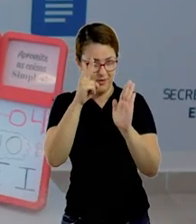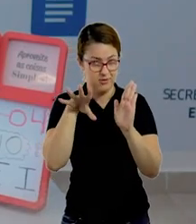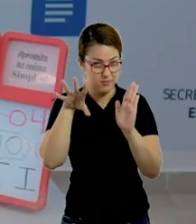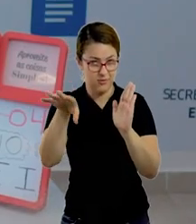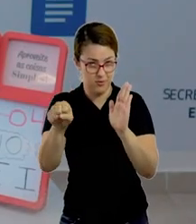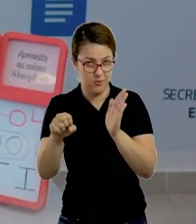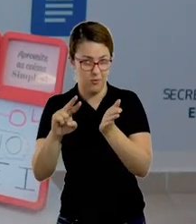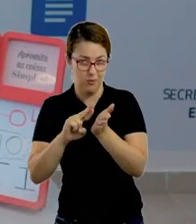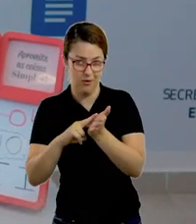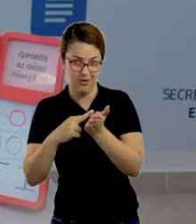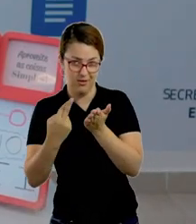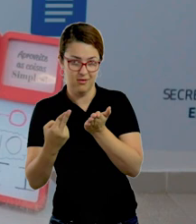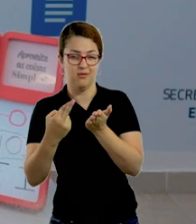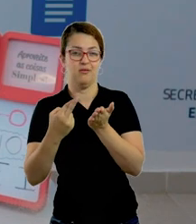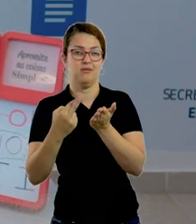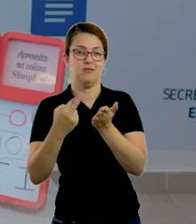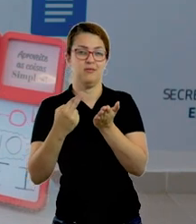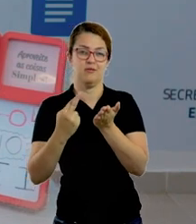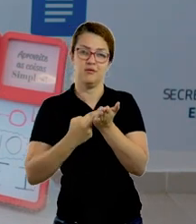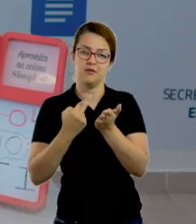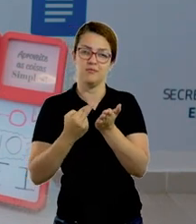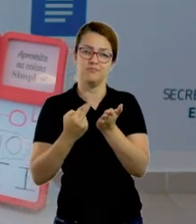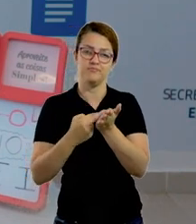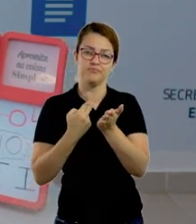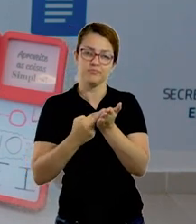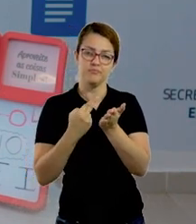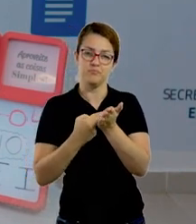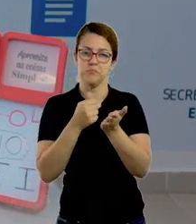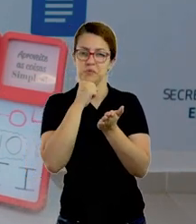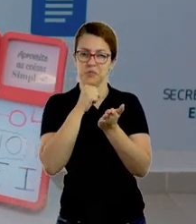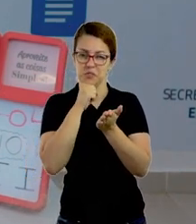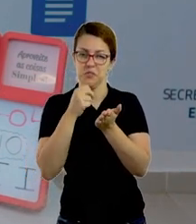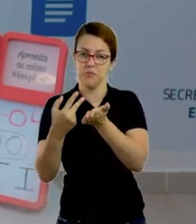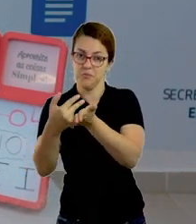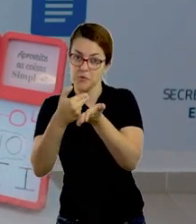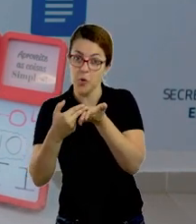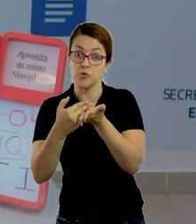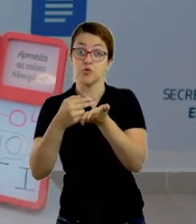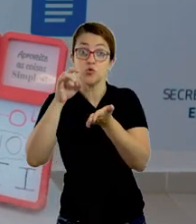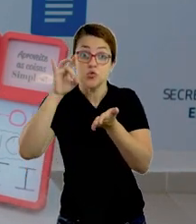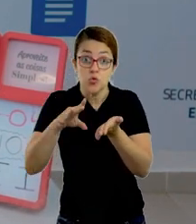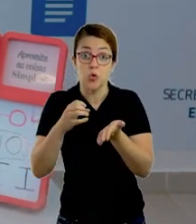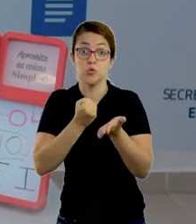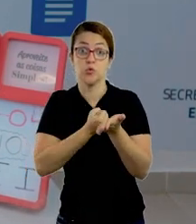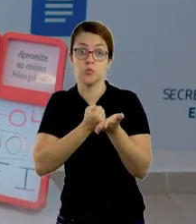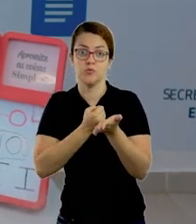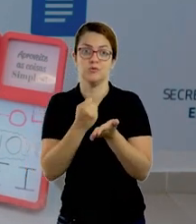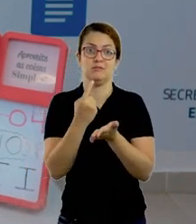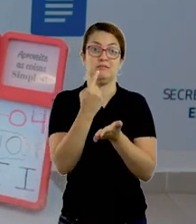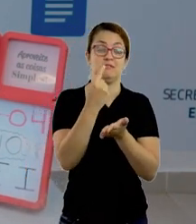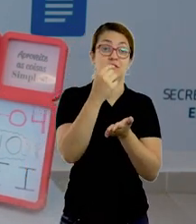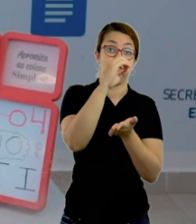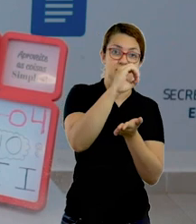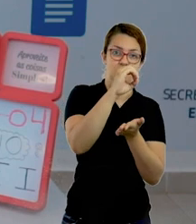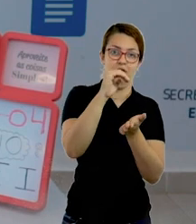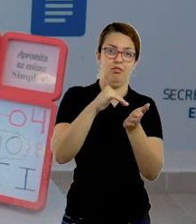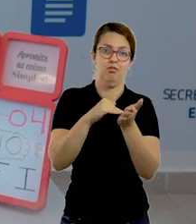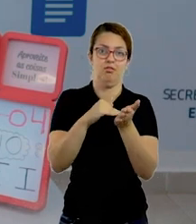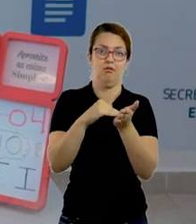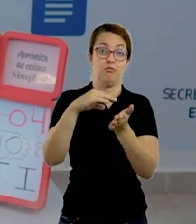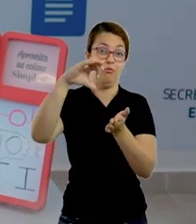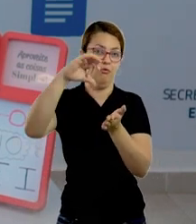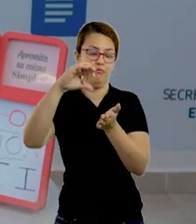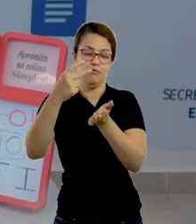que você já estava recortando as letrinhas para fazer essa lição de matemática. Recorte números de 0 a 9 para